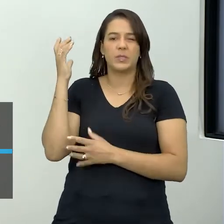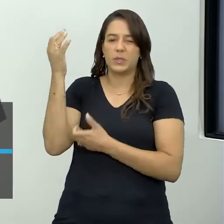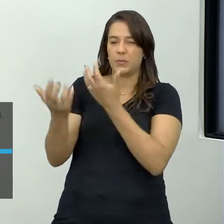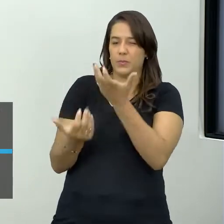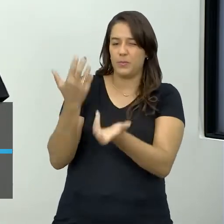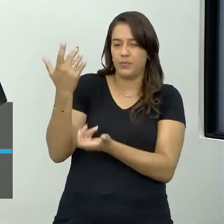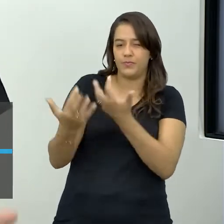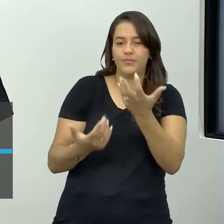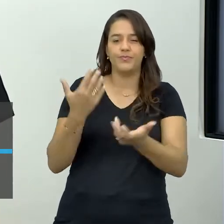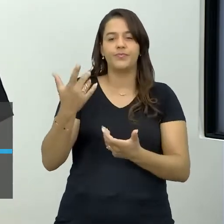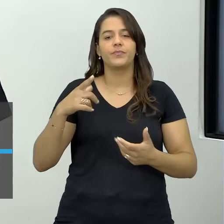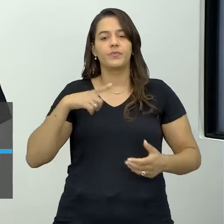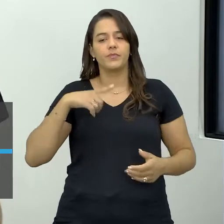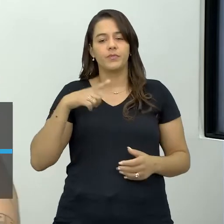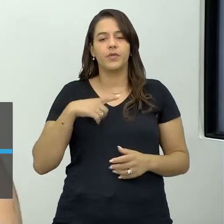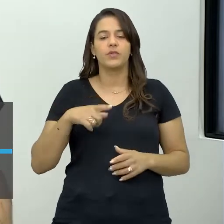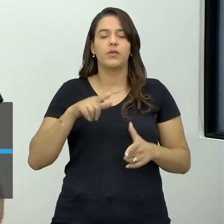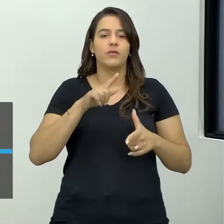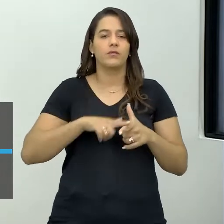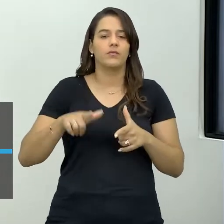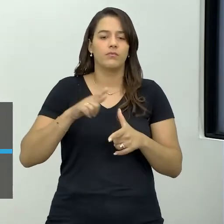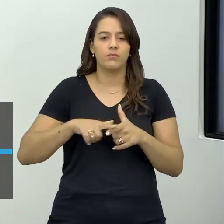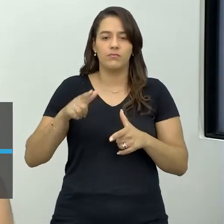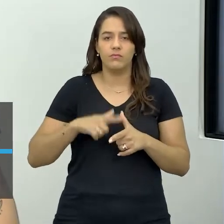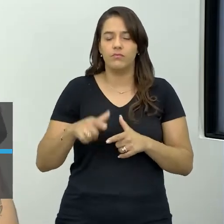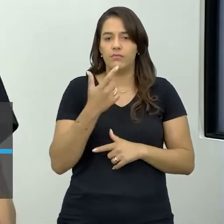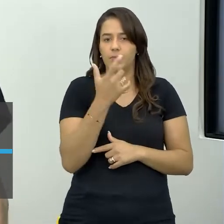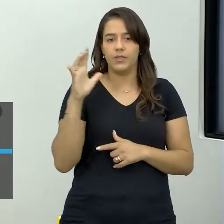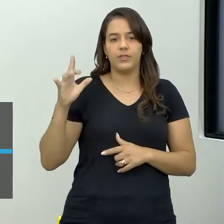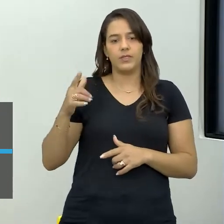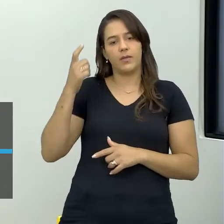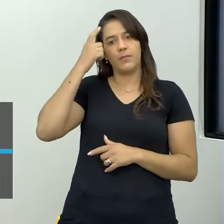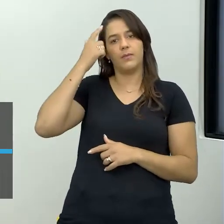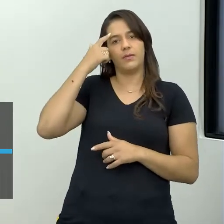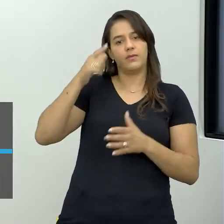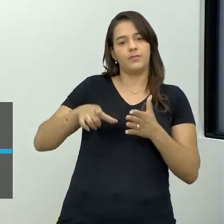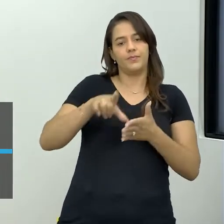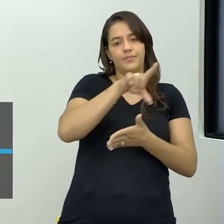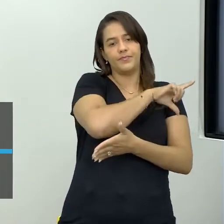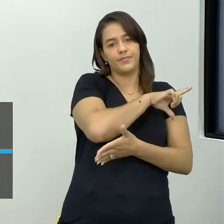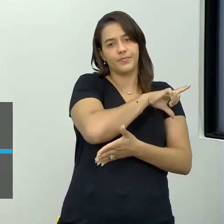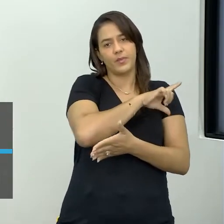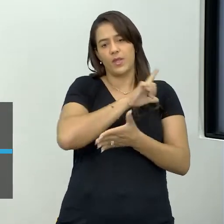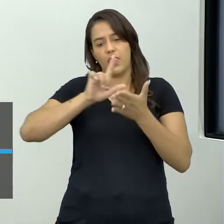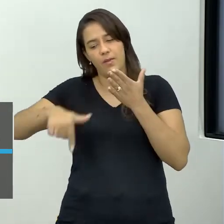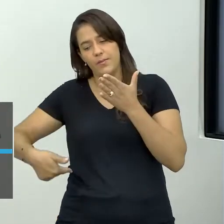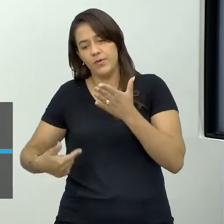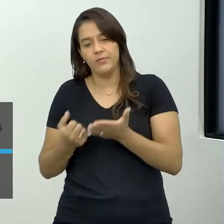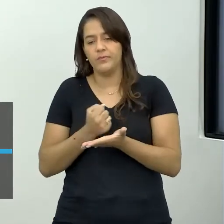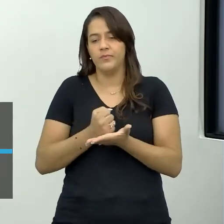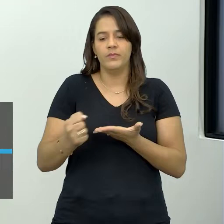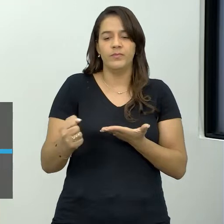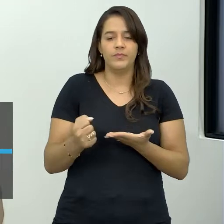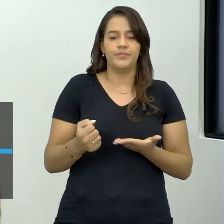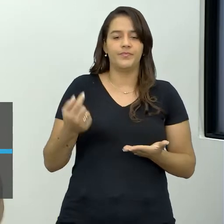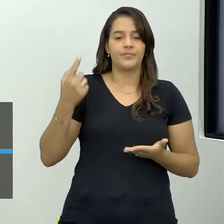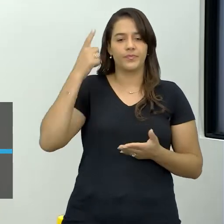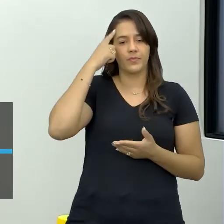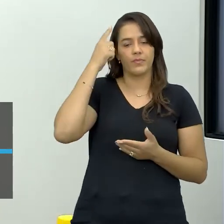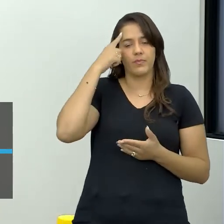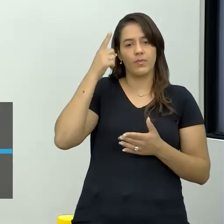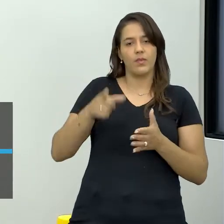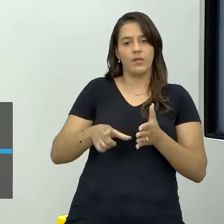queimadas, prejudicar o meio ambiente, a gente já tem que pensar antes. A gente não tem que pensar quando ele estiver prejudicado. A gente tem que pensar o que a gente pode fazer já